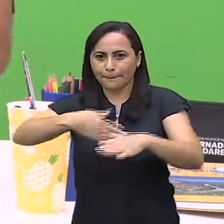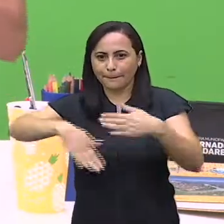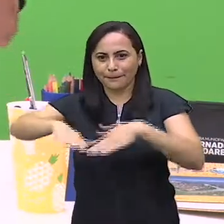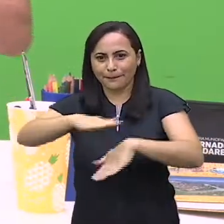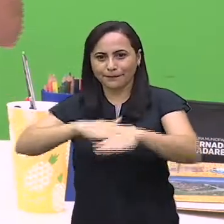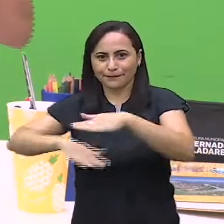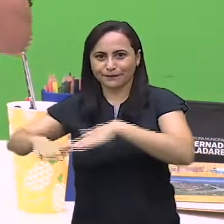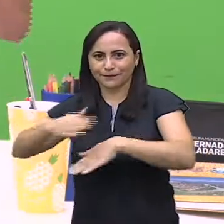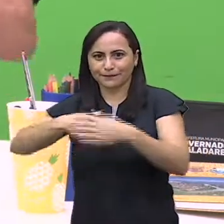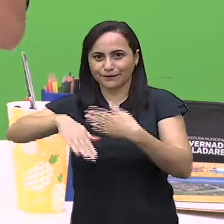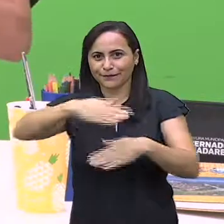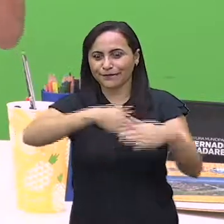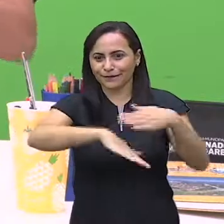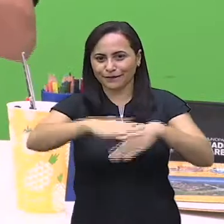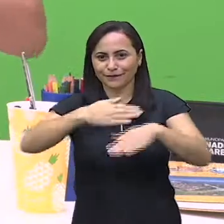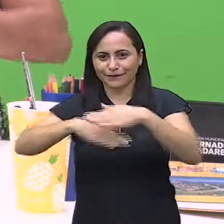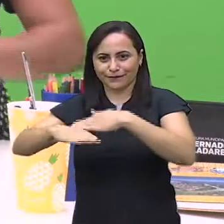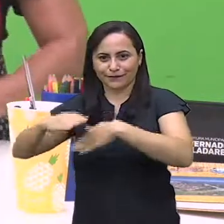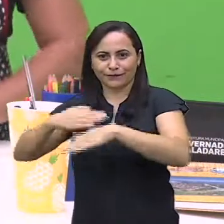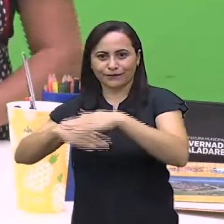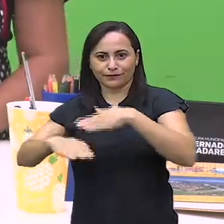embaralhar.